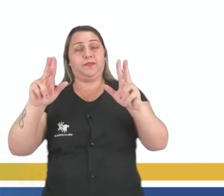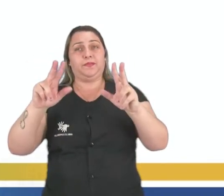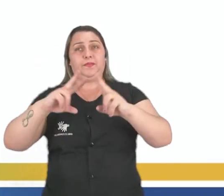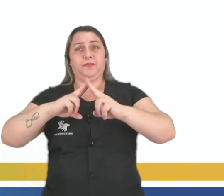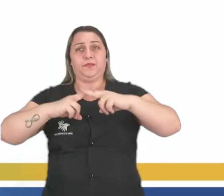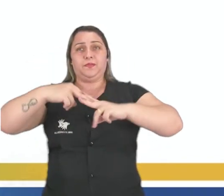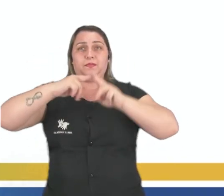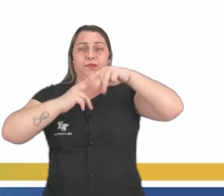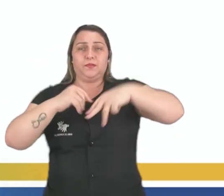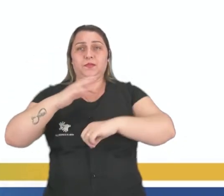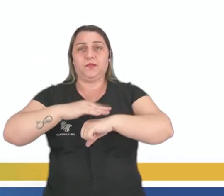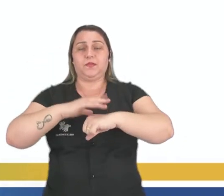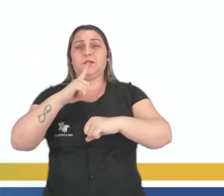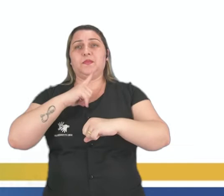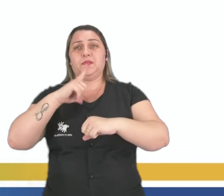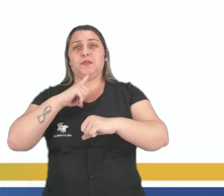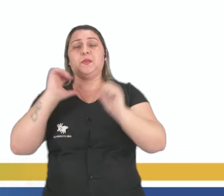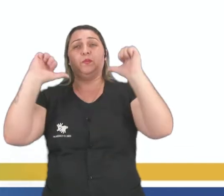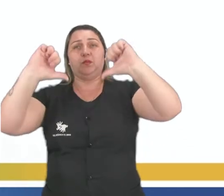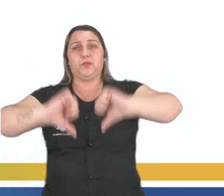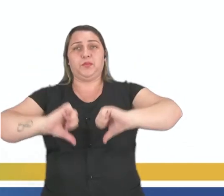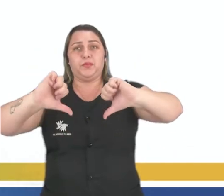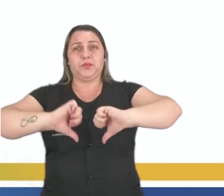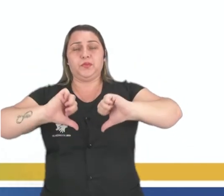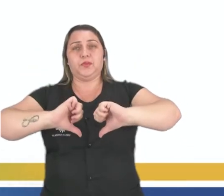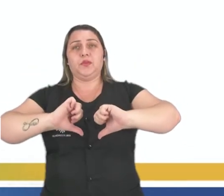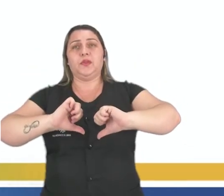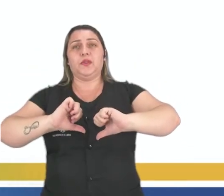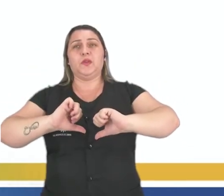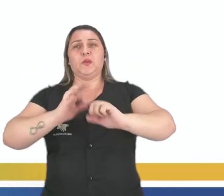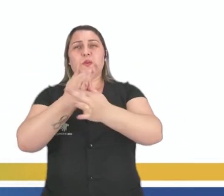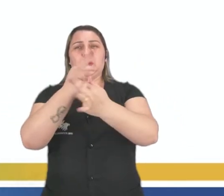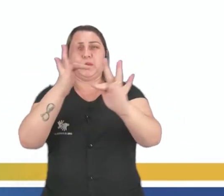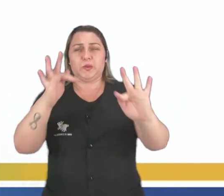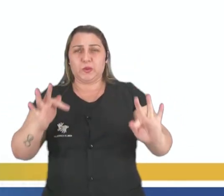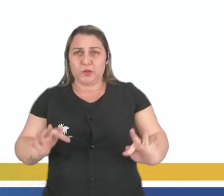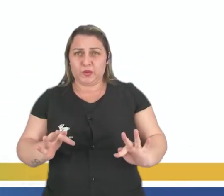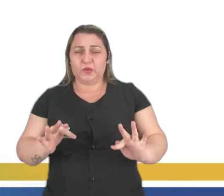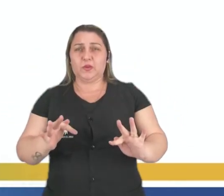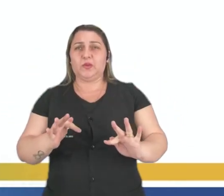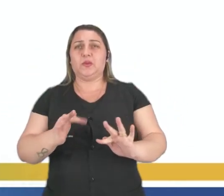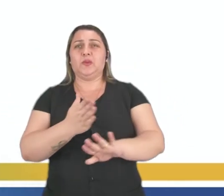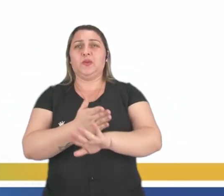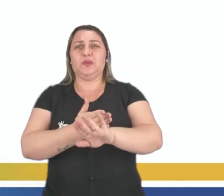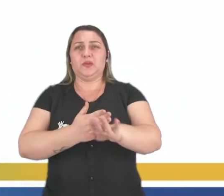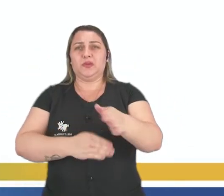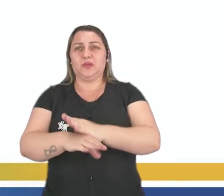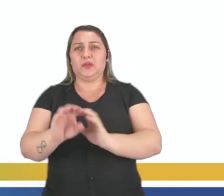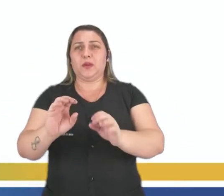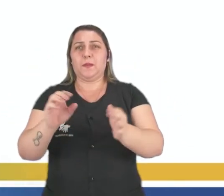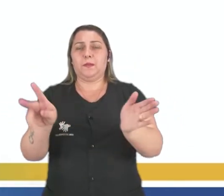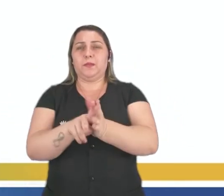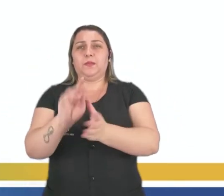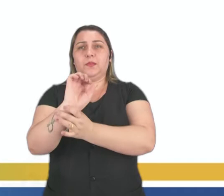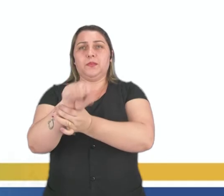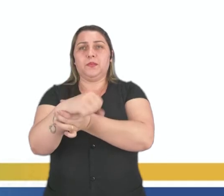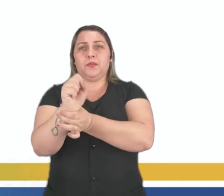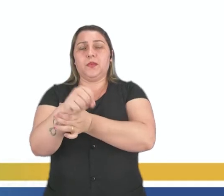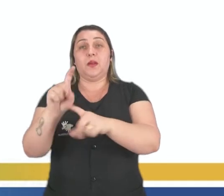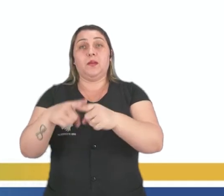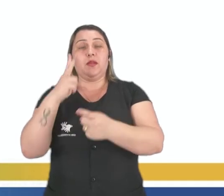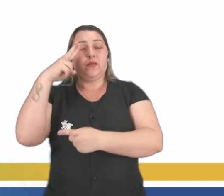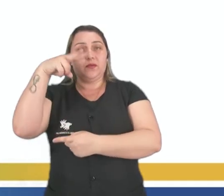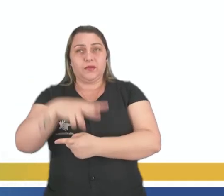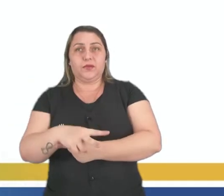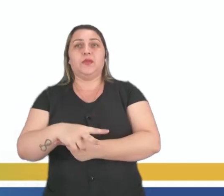doença também possui seu aspecto negativo, causando dores e lesões articulares. Porém, visto de